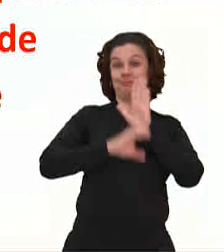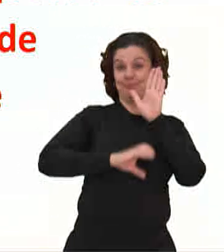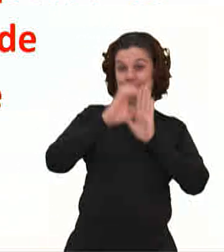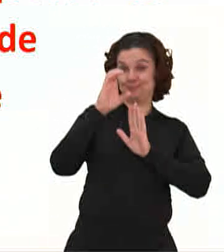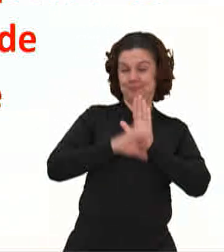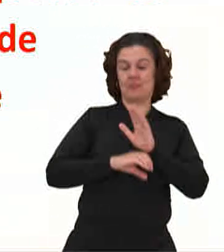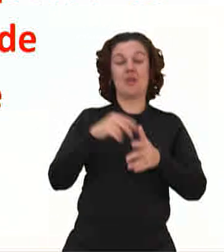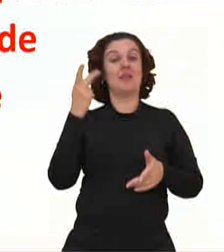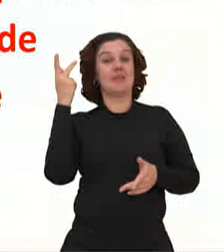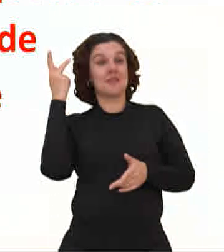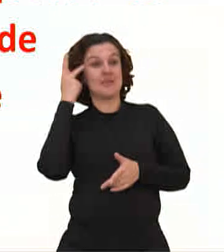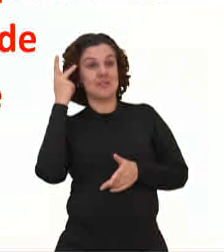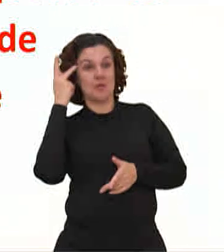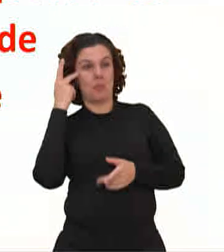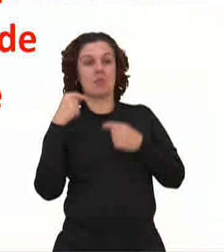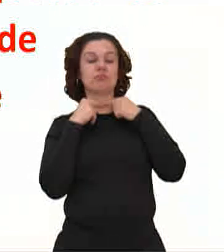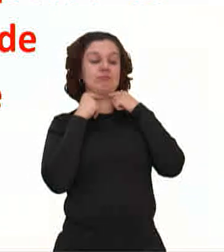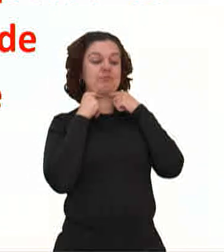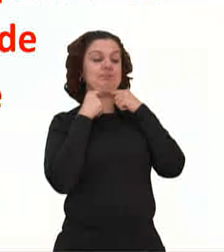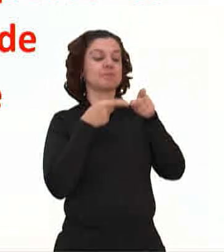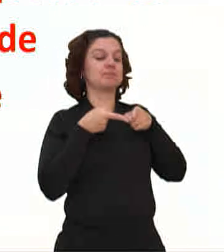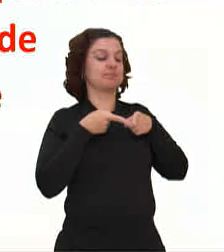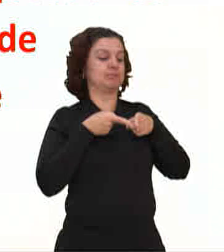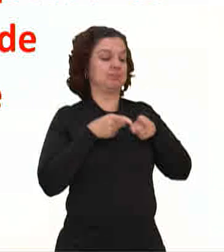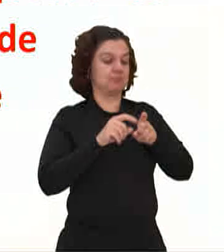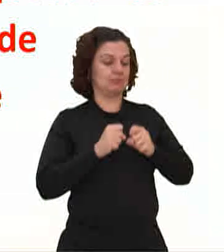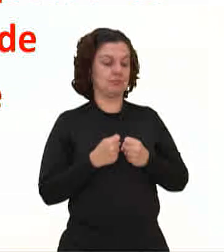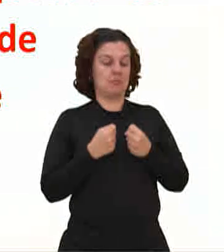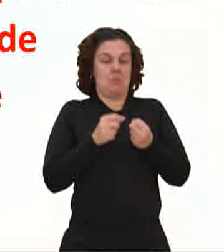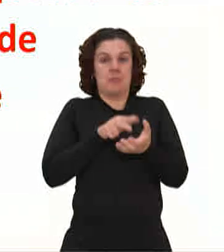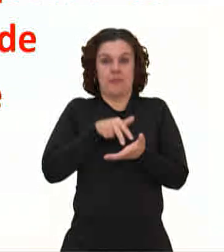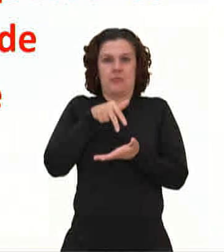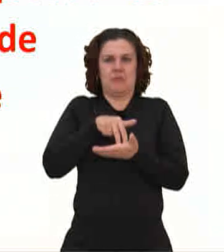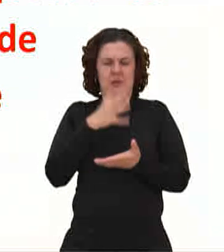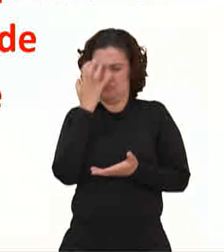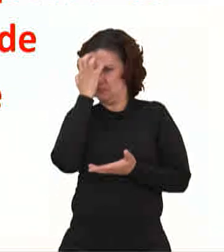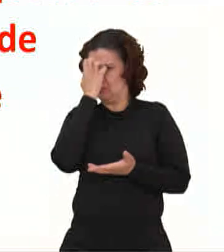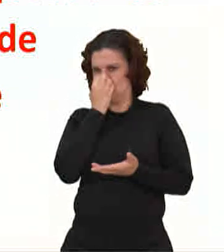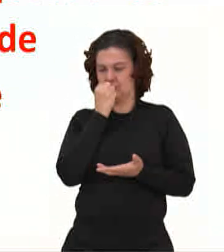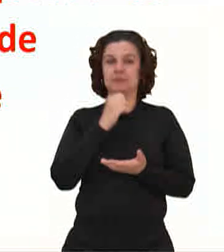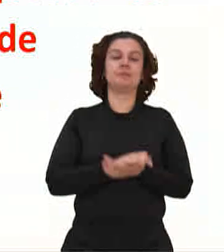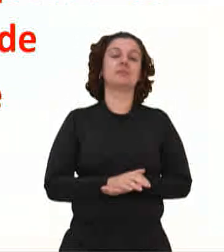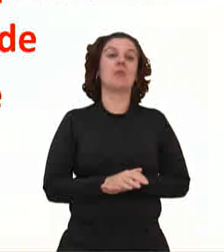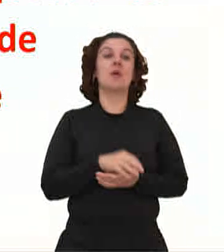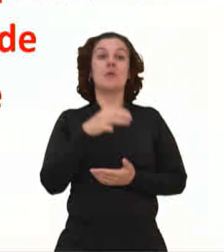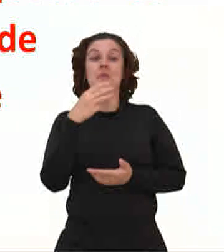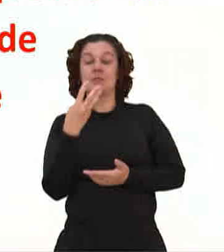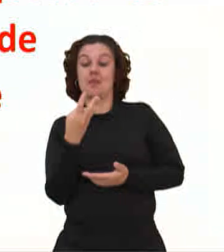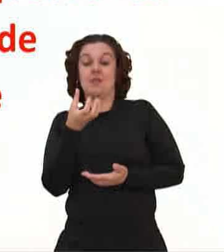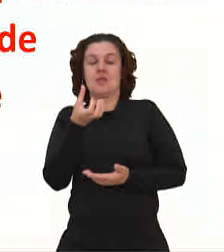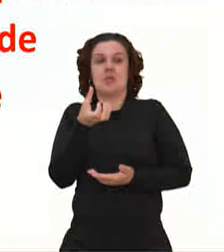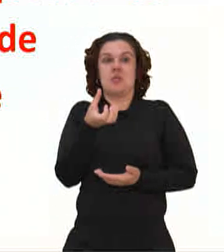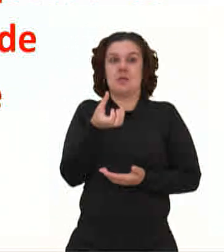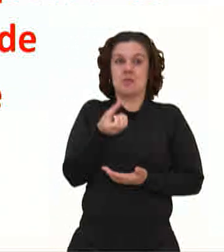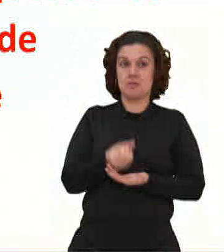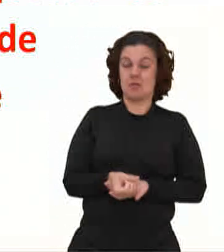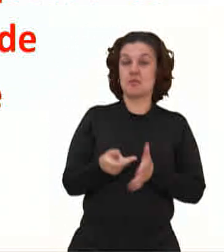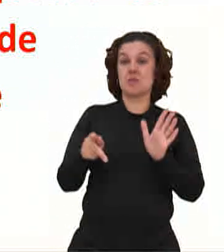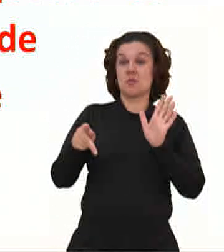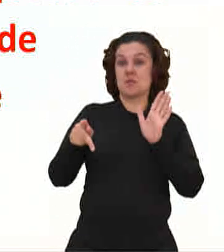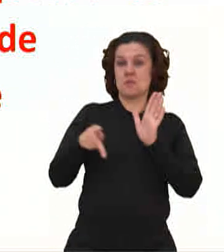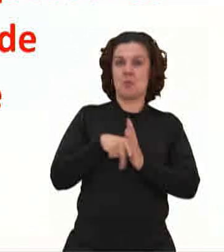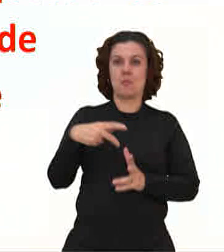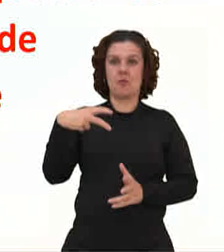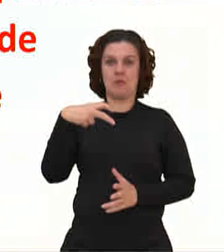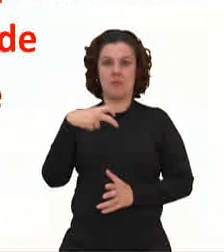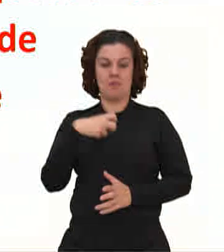Constitucionalista, onde São Paulo questionou o poder dele, por isso ele estava bravo. No ano de 36, Vargas teve de enfrentar